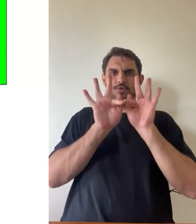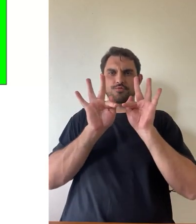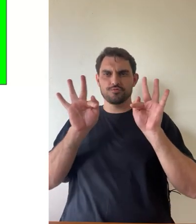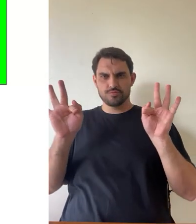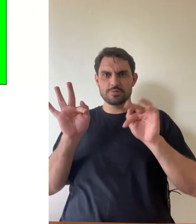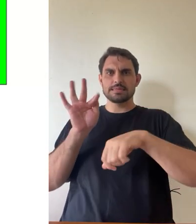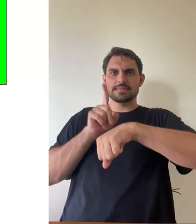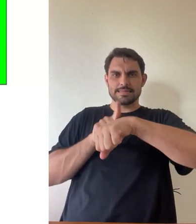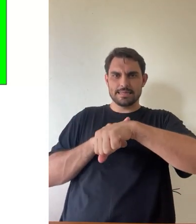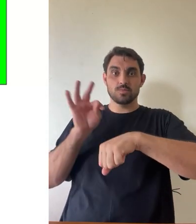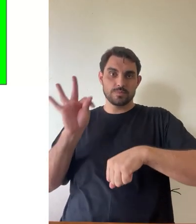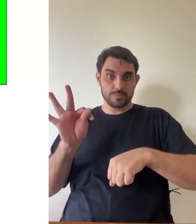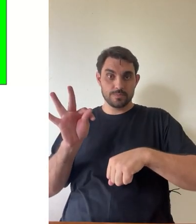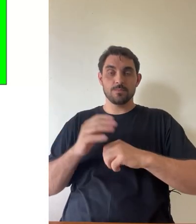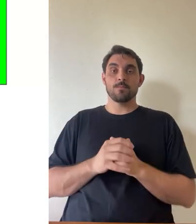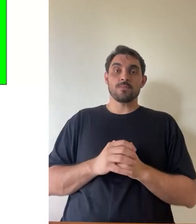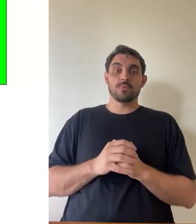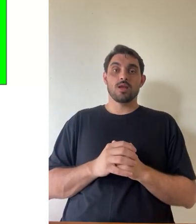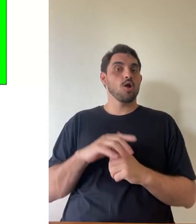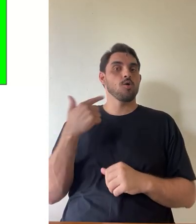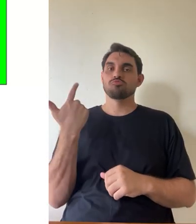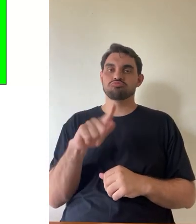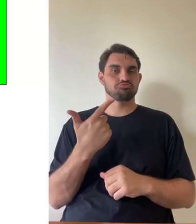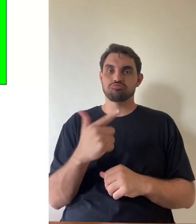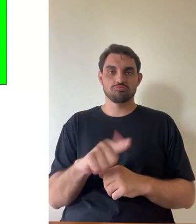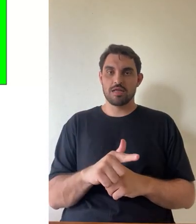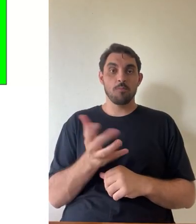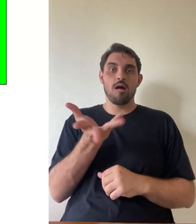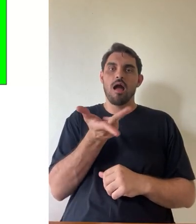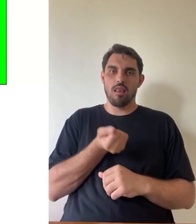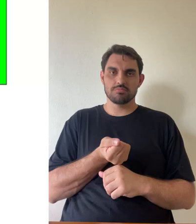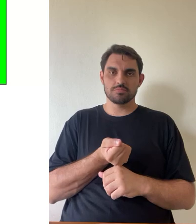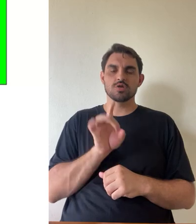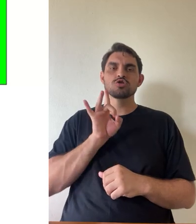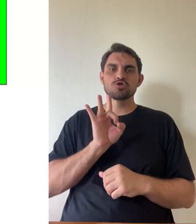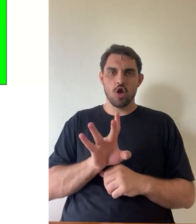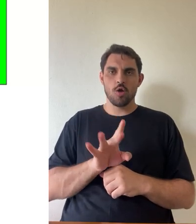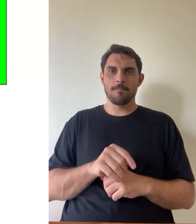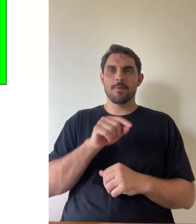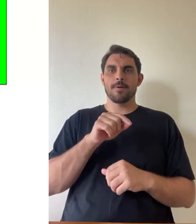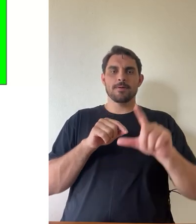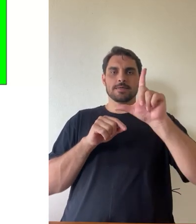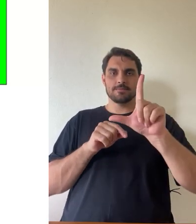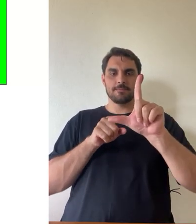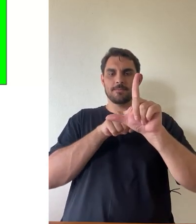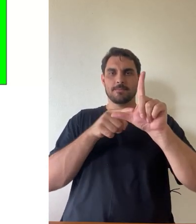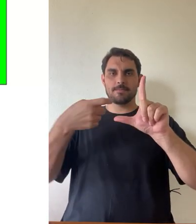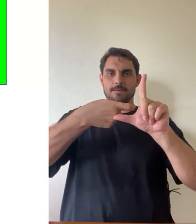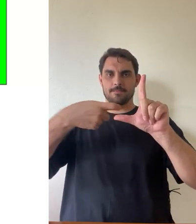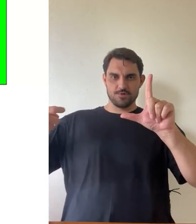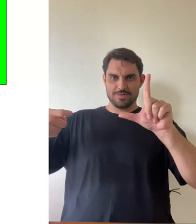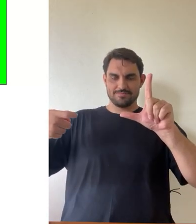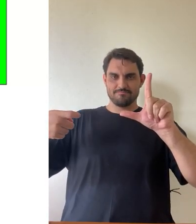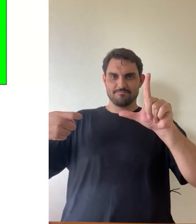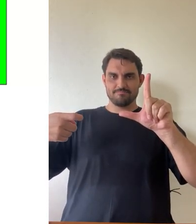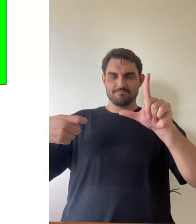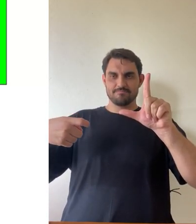do tempo, como nós não temos aceleração, nós só marcamos aqui no eixo X, né, do